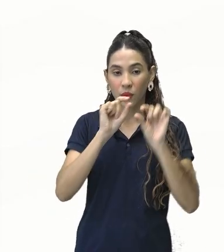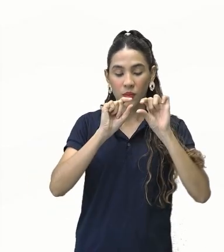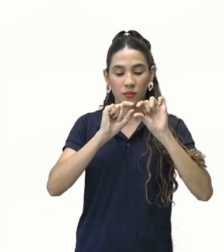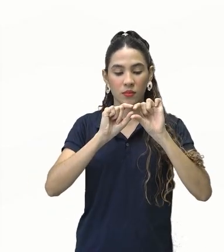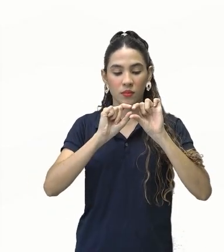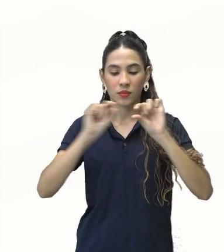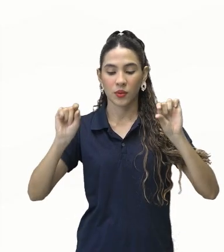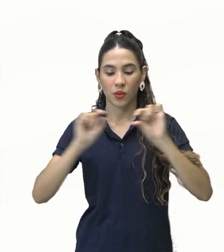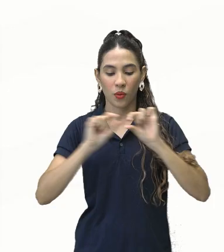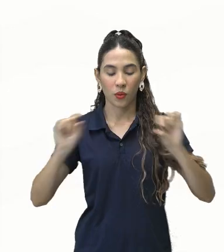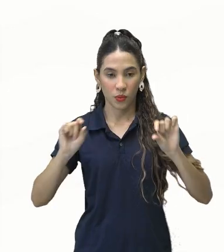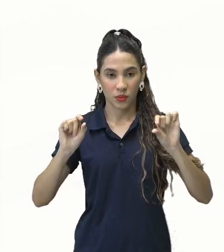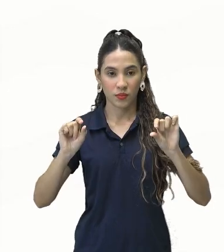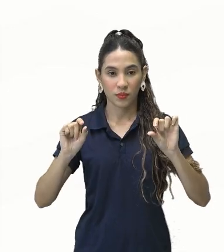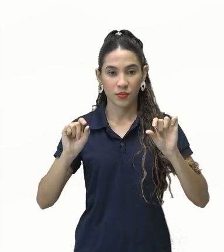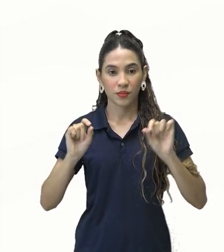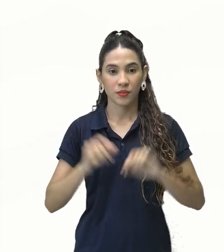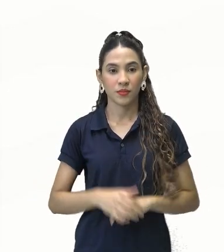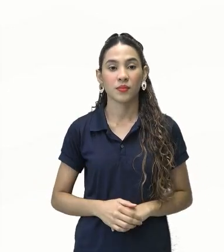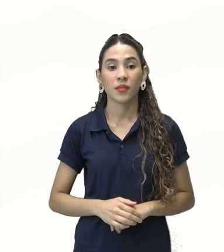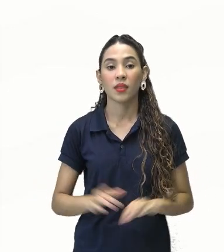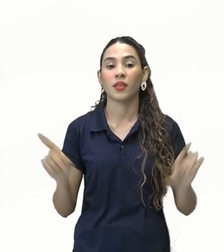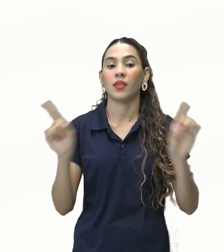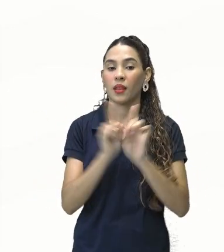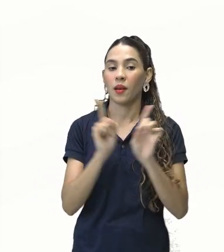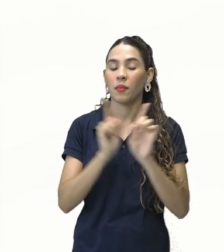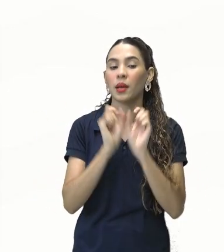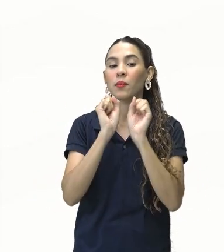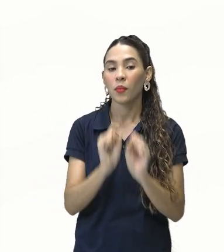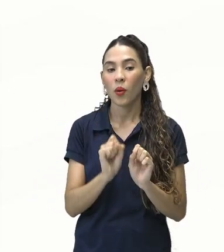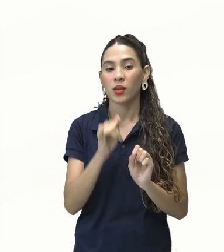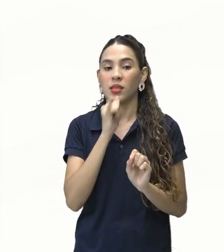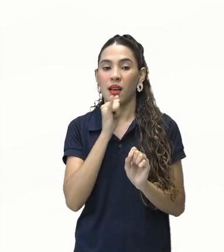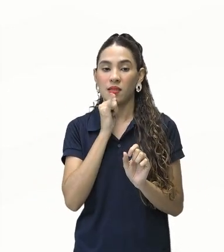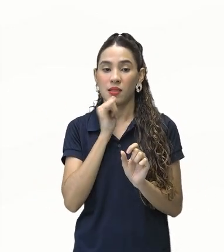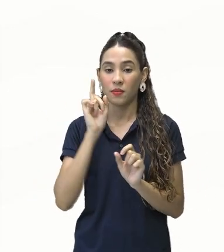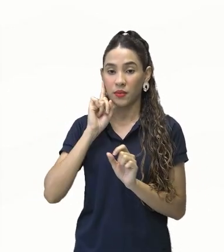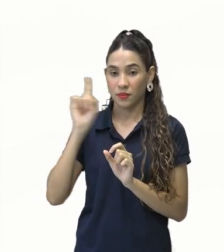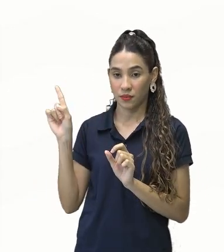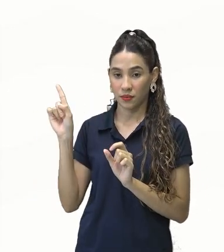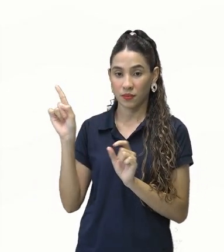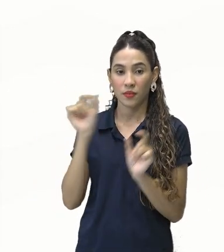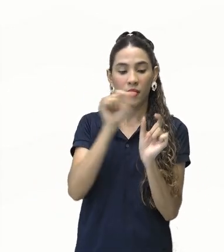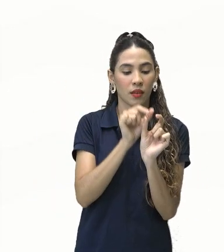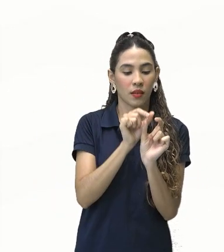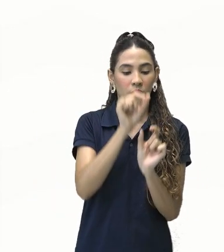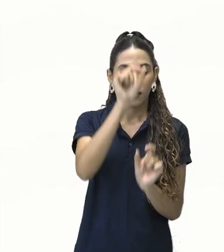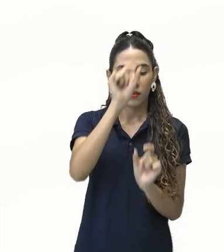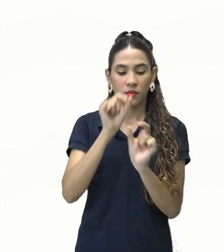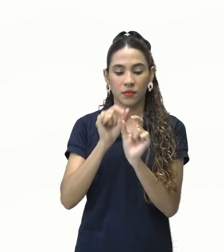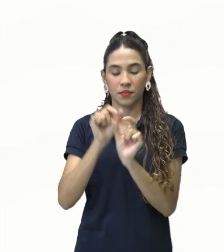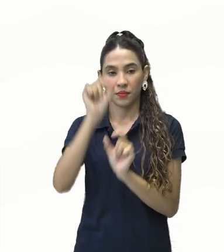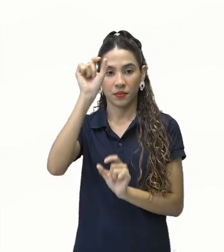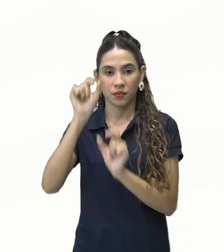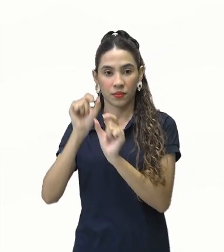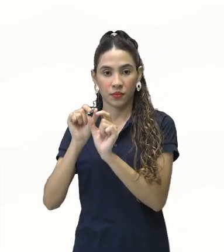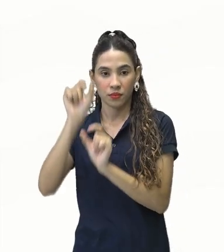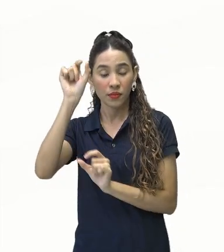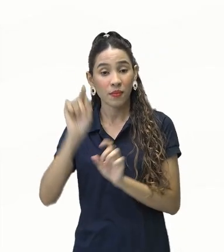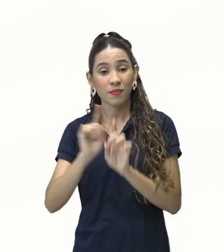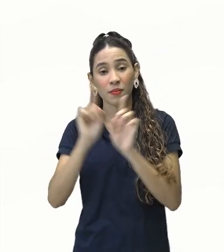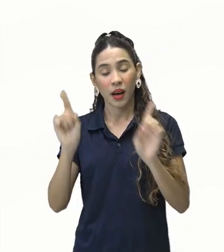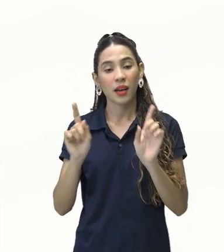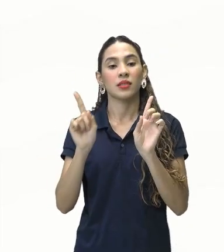na horizontal. Ela também pode vir na vertical, ok? Mas